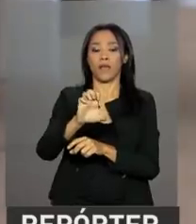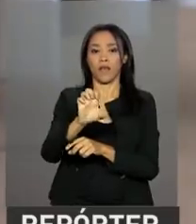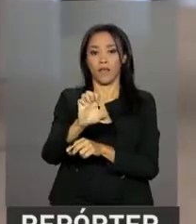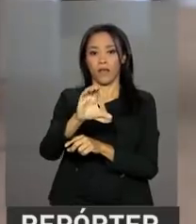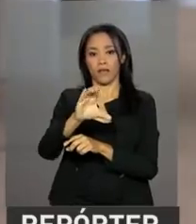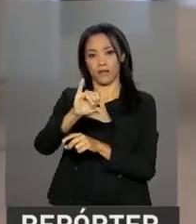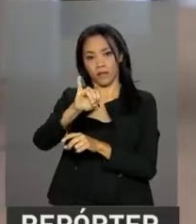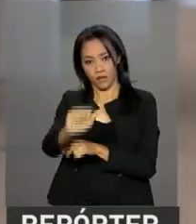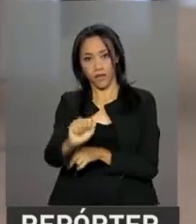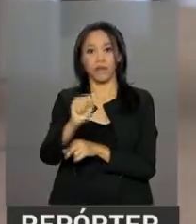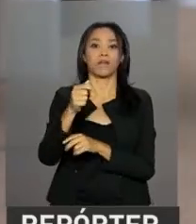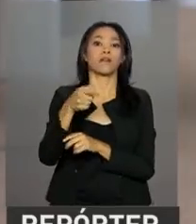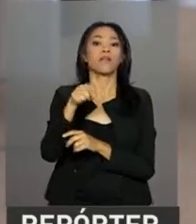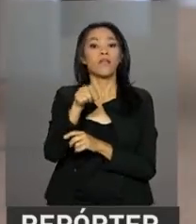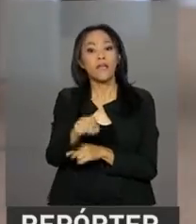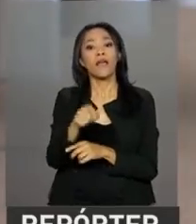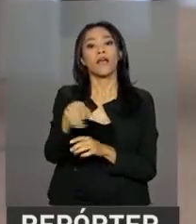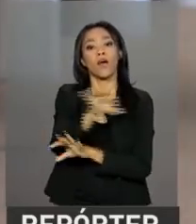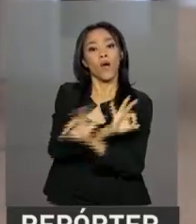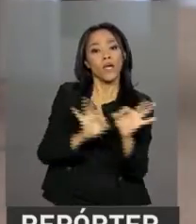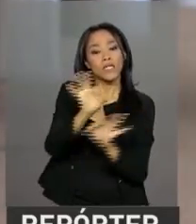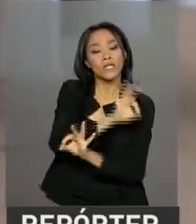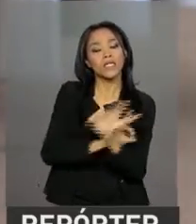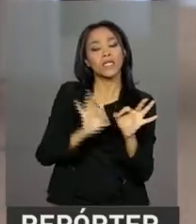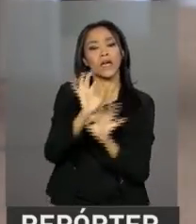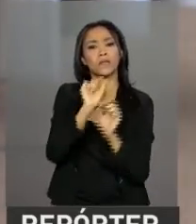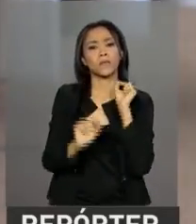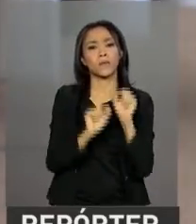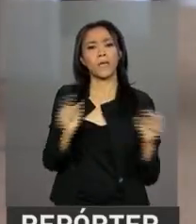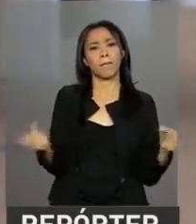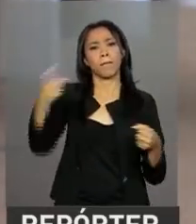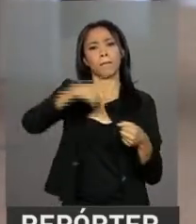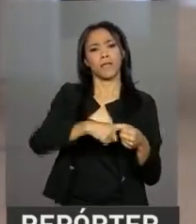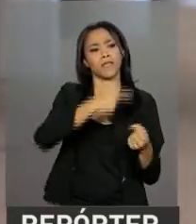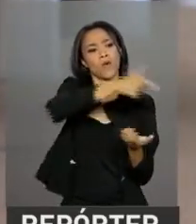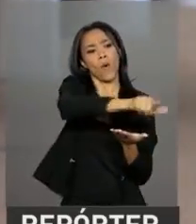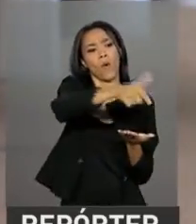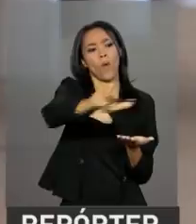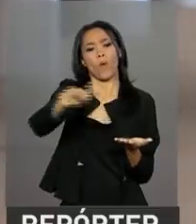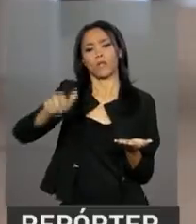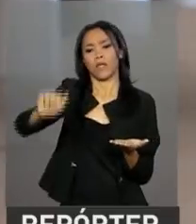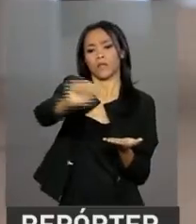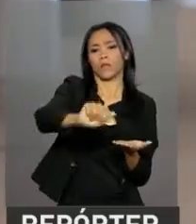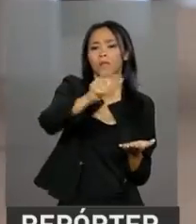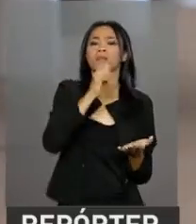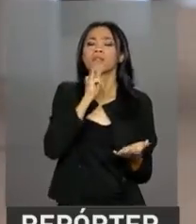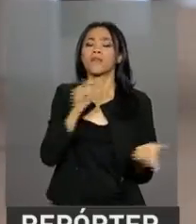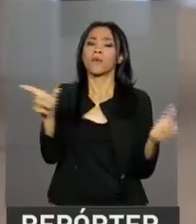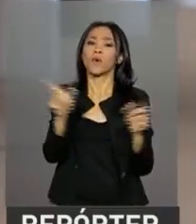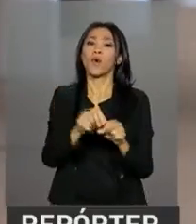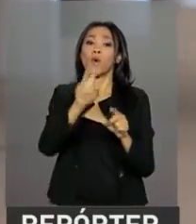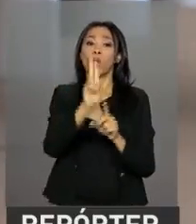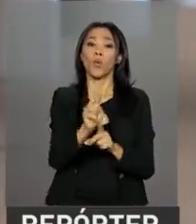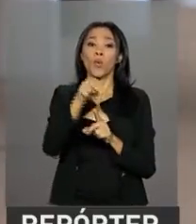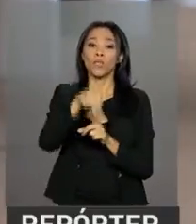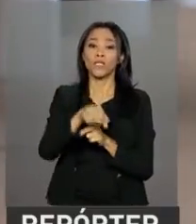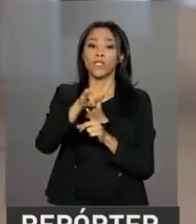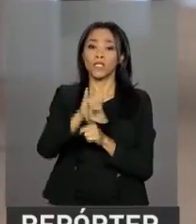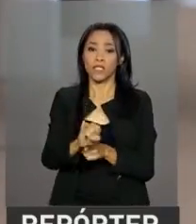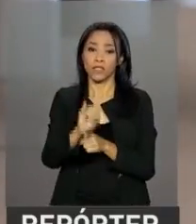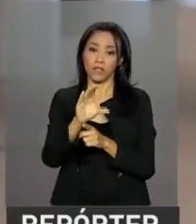família real sueca organizado e em parceria com outras entidades como por exemplo a unicef que é o fundo das nações unidas